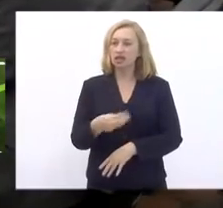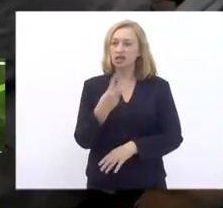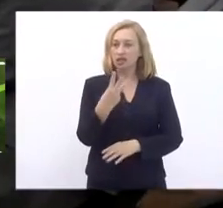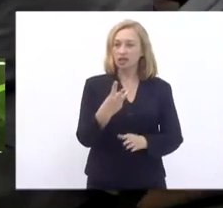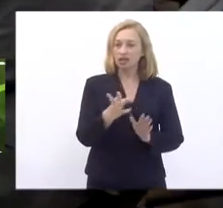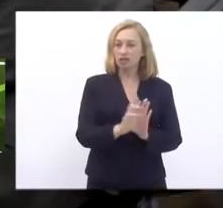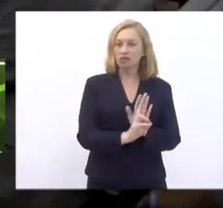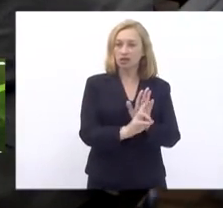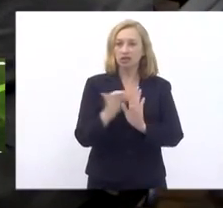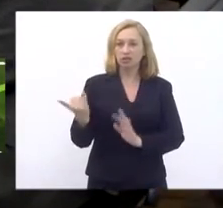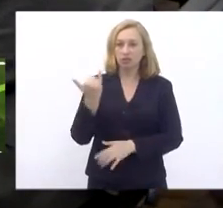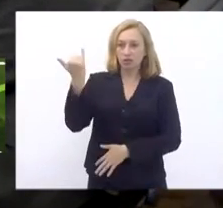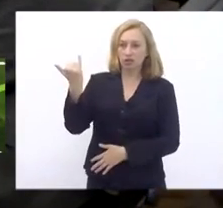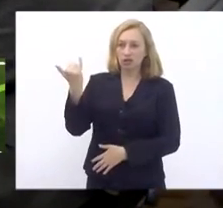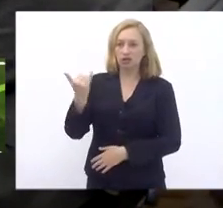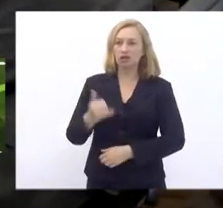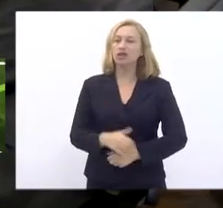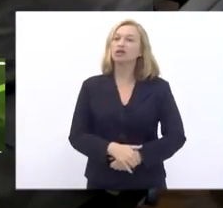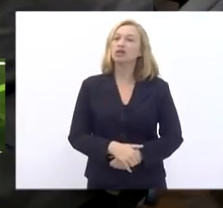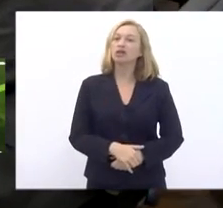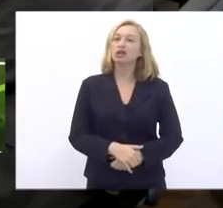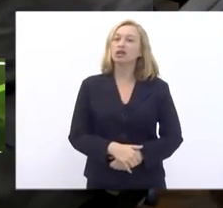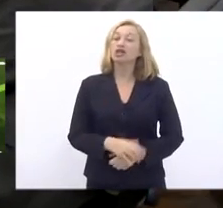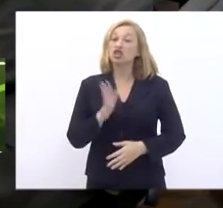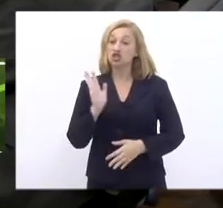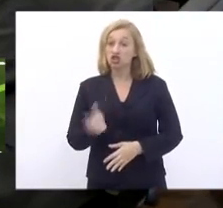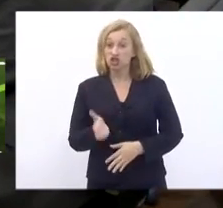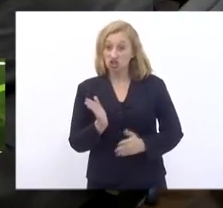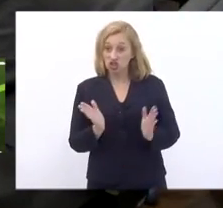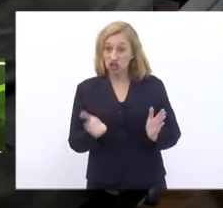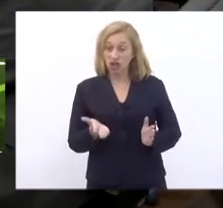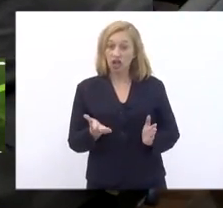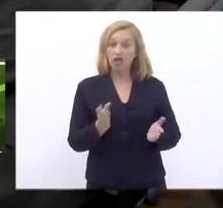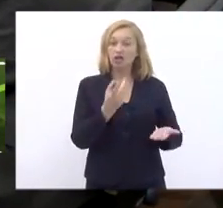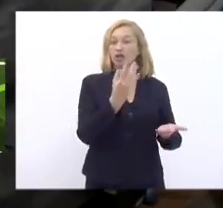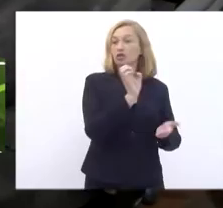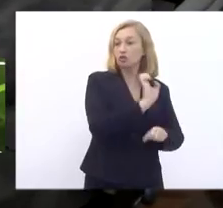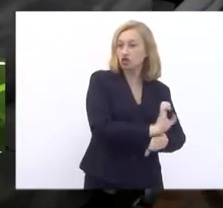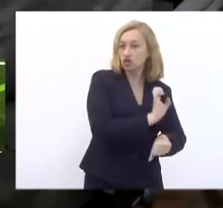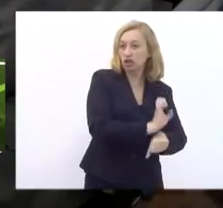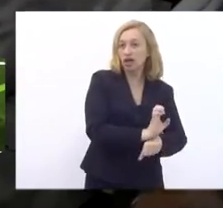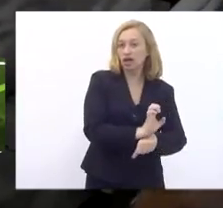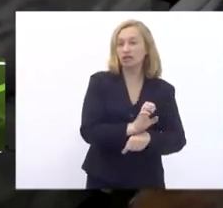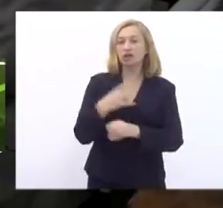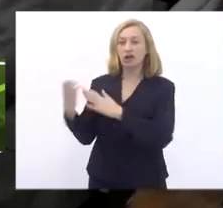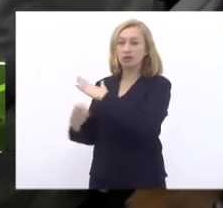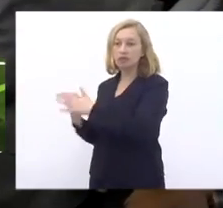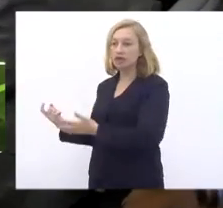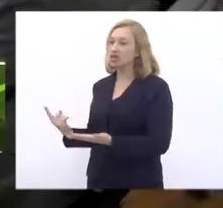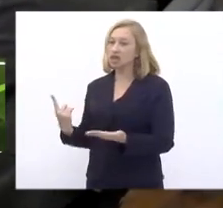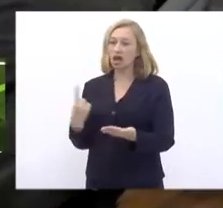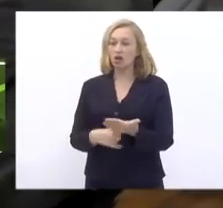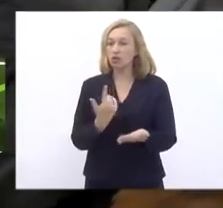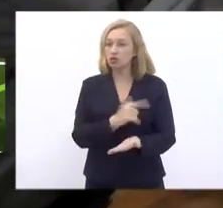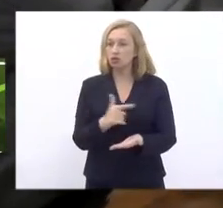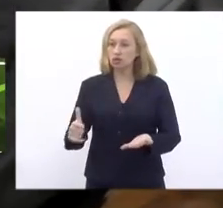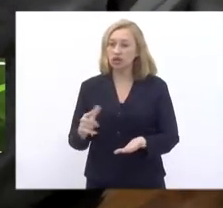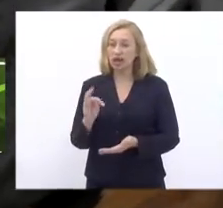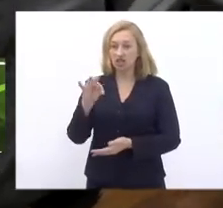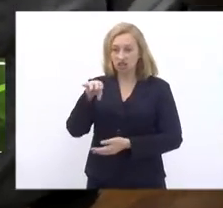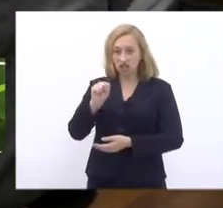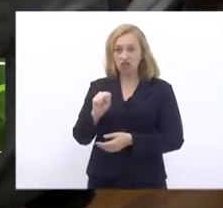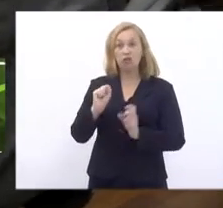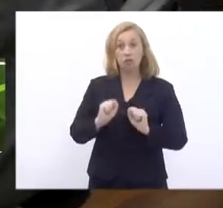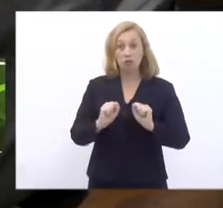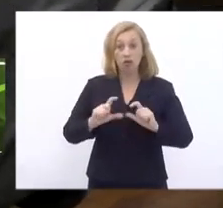de arbitrar, já que o Estado nem a concessionária chegarem em acordo, e a Getransp, essa questão dos 40% não é viável,